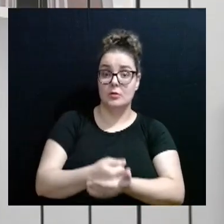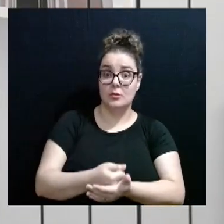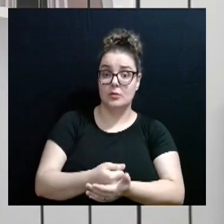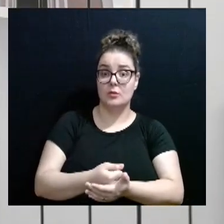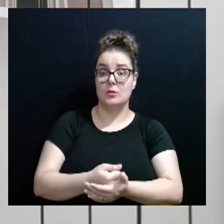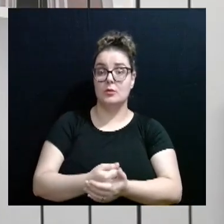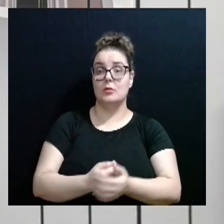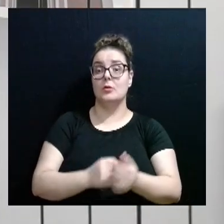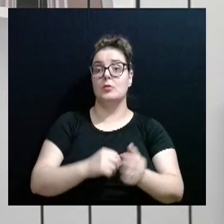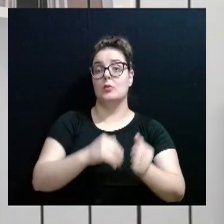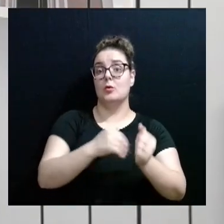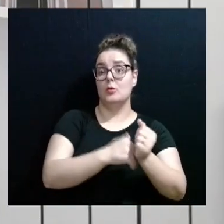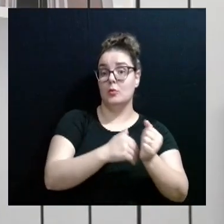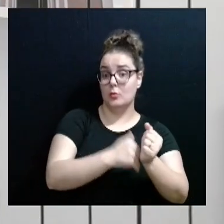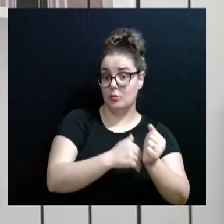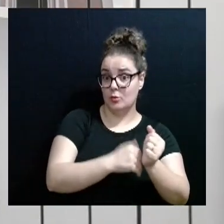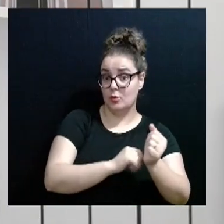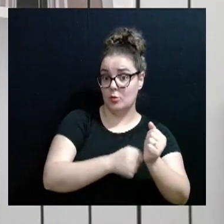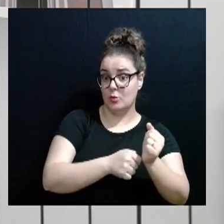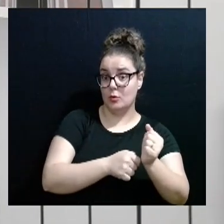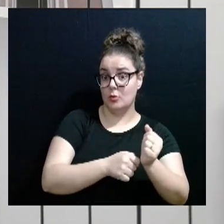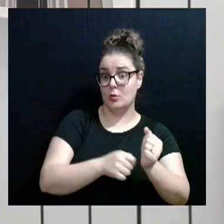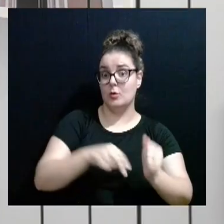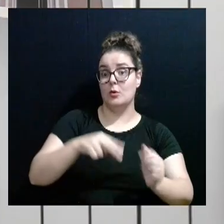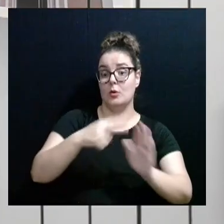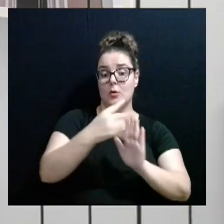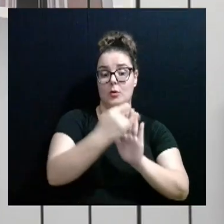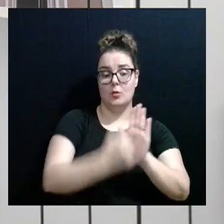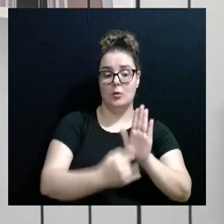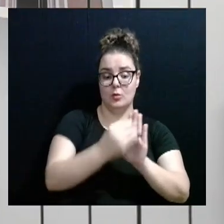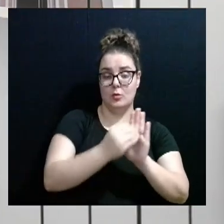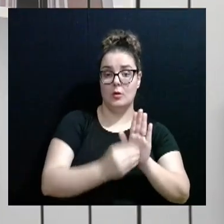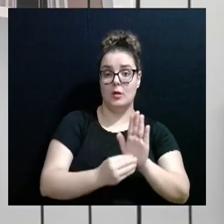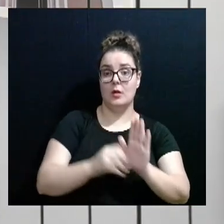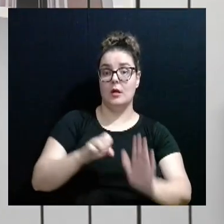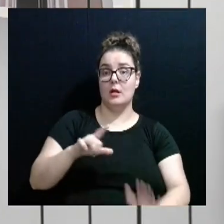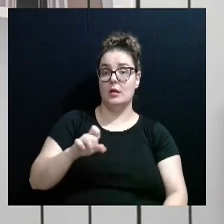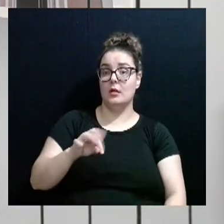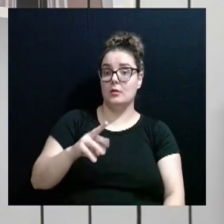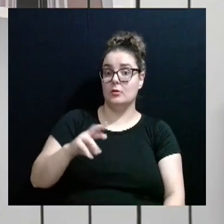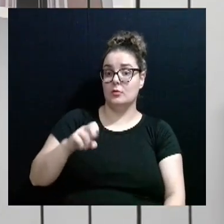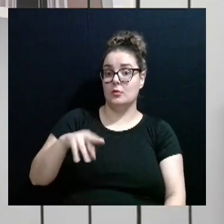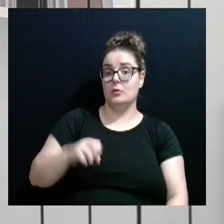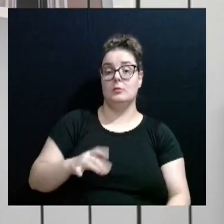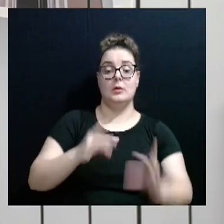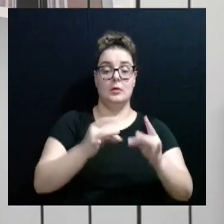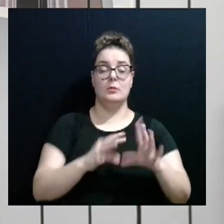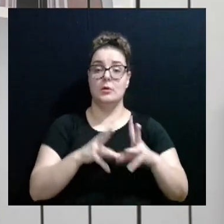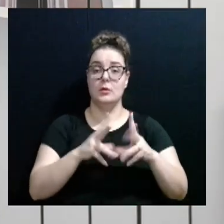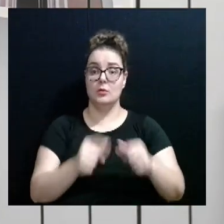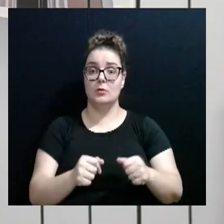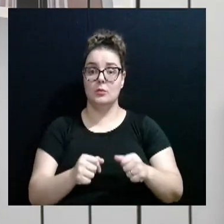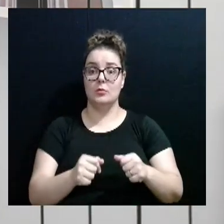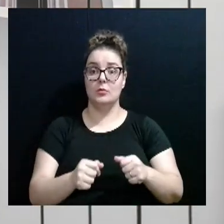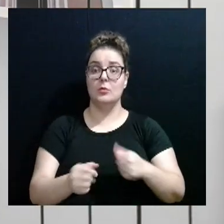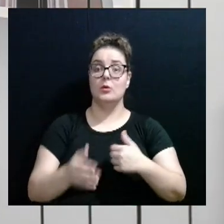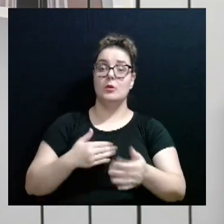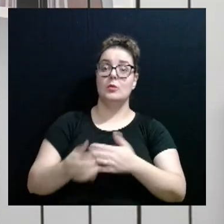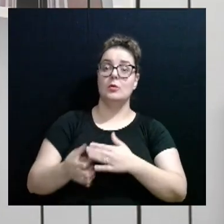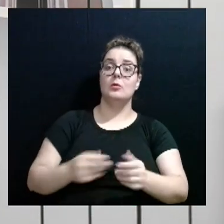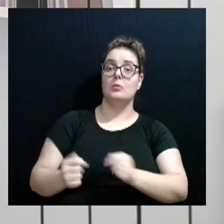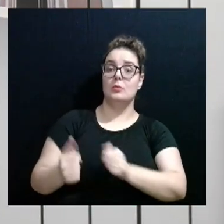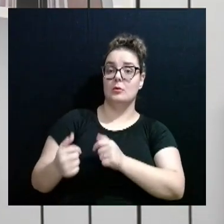específico nas notas fiscais eletrônicas para detalhar todo e qualquer benefício fiscal usufruído.